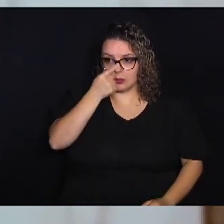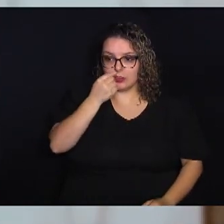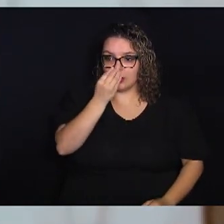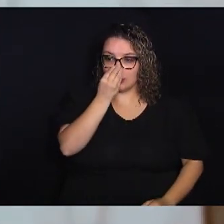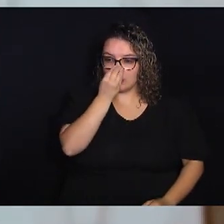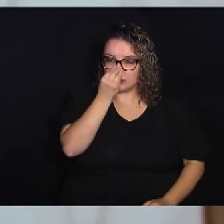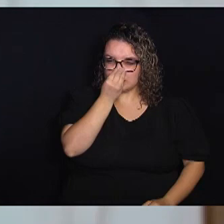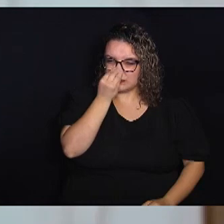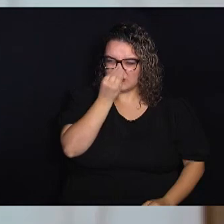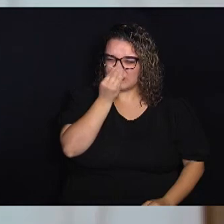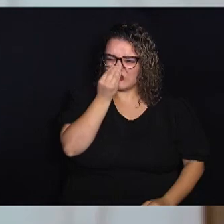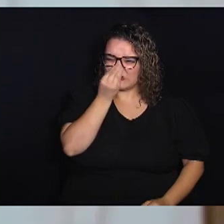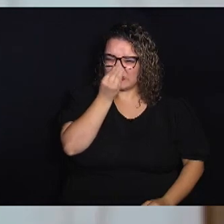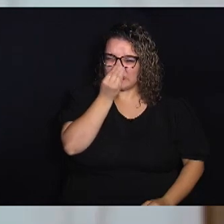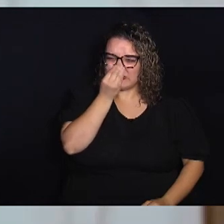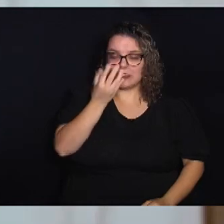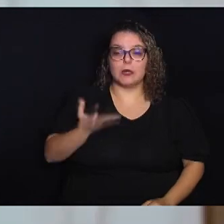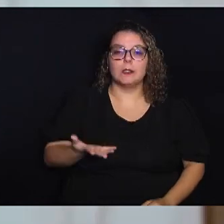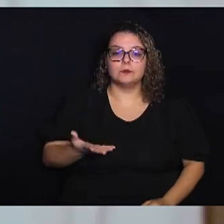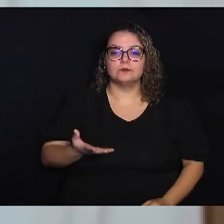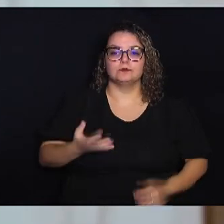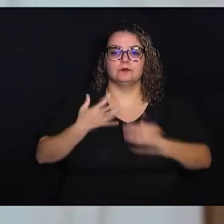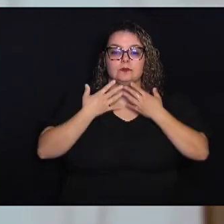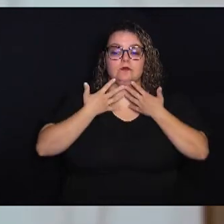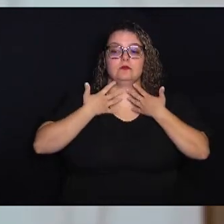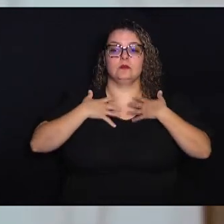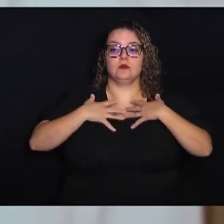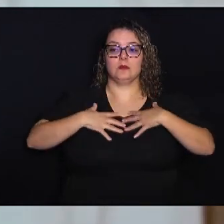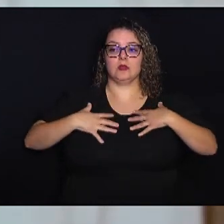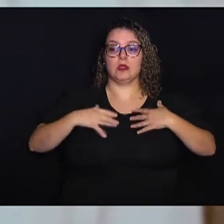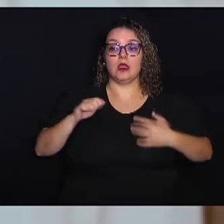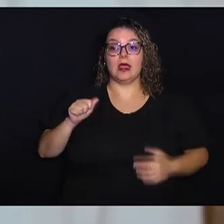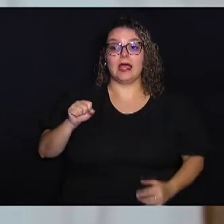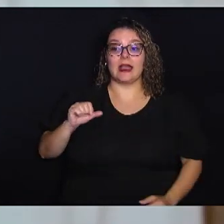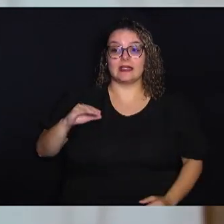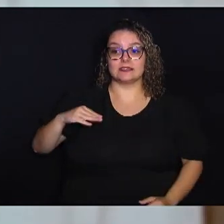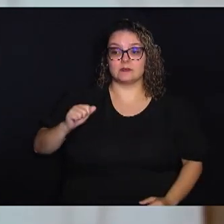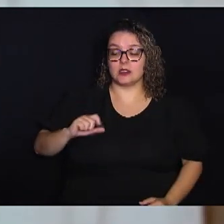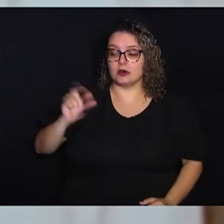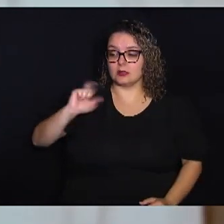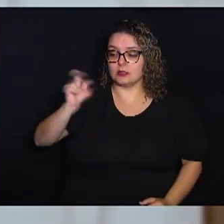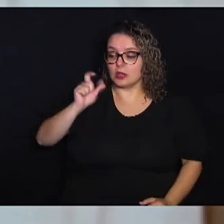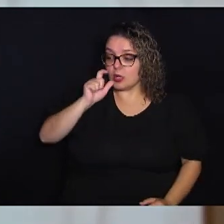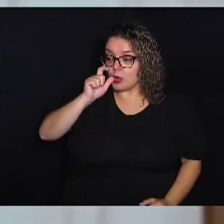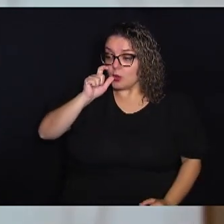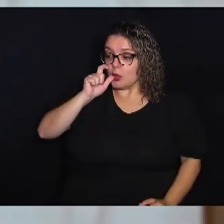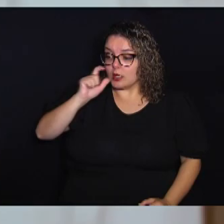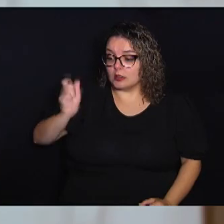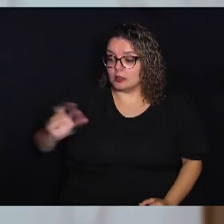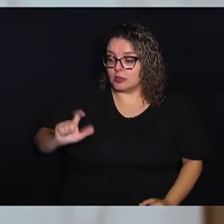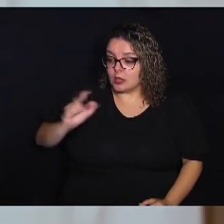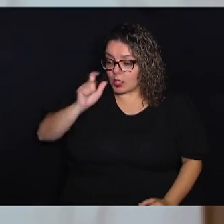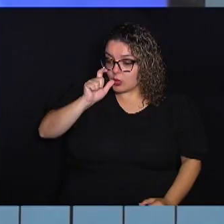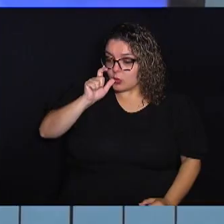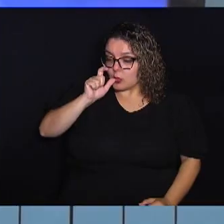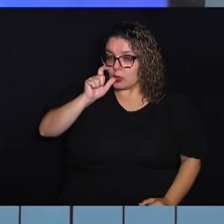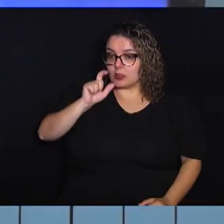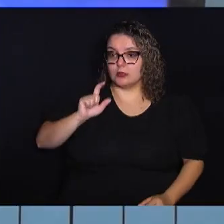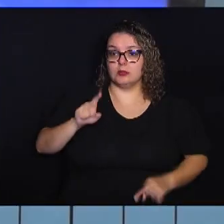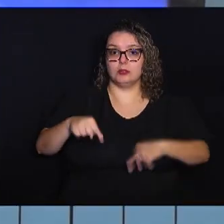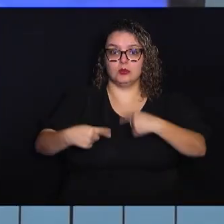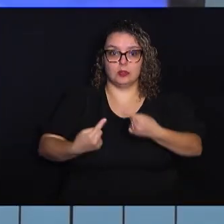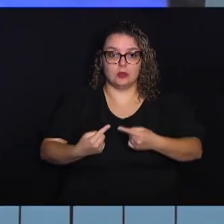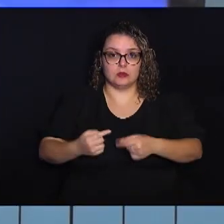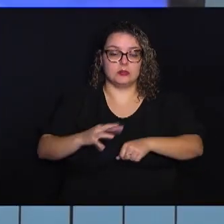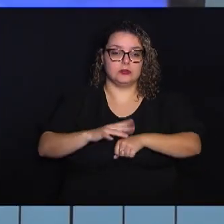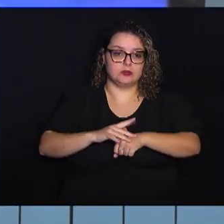rinite, aí vem a própria bronquite, a asma, a doença pulmonar obstrutiva crônica e outras patologias. Doutor,